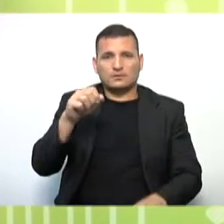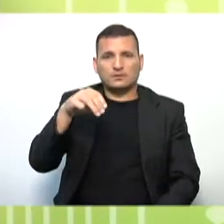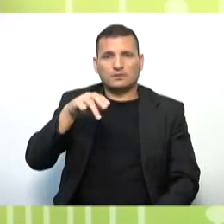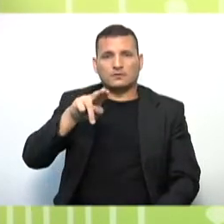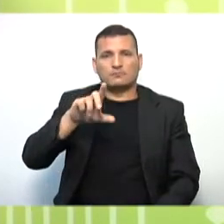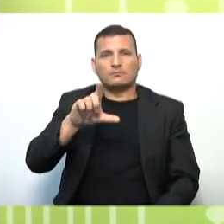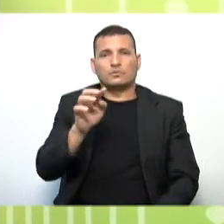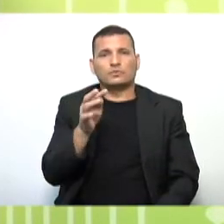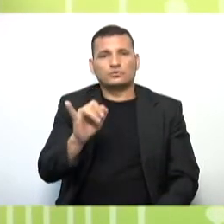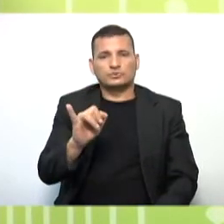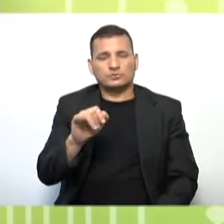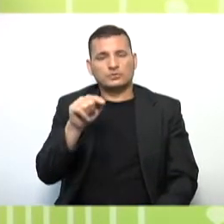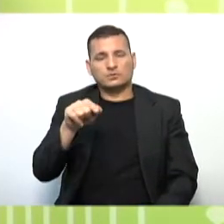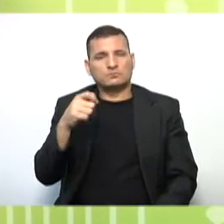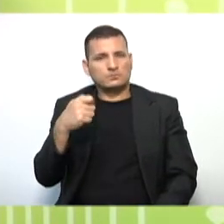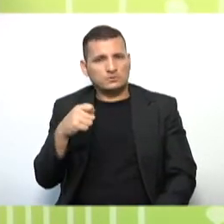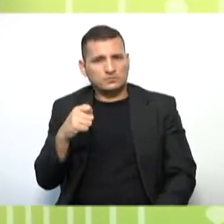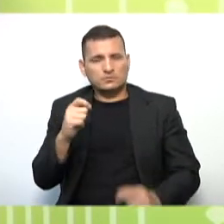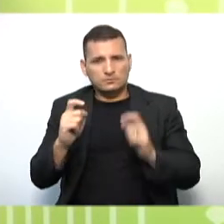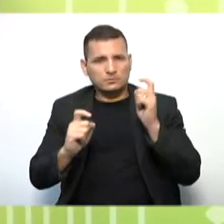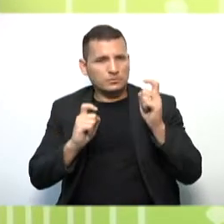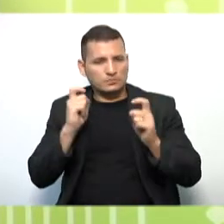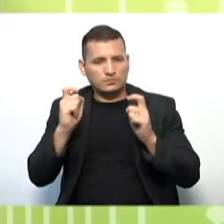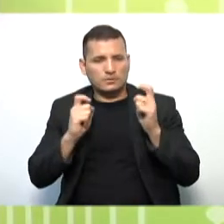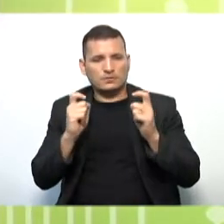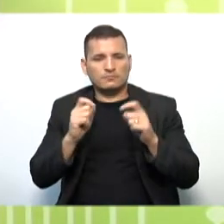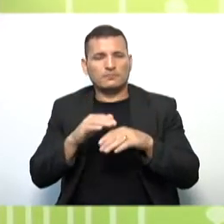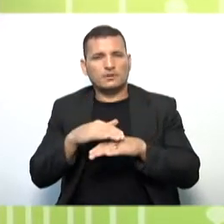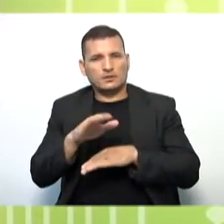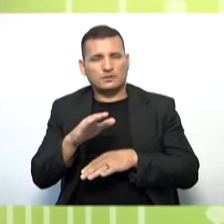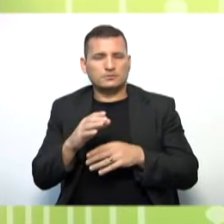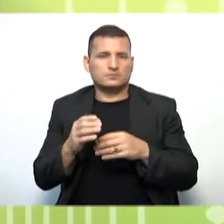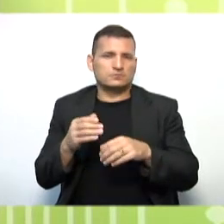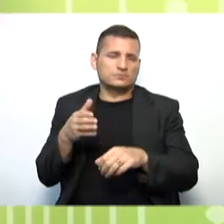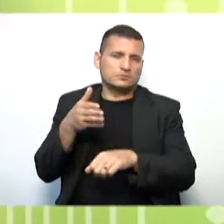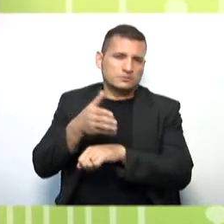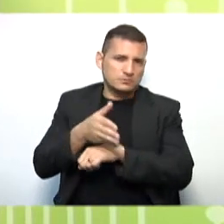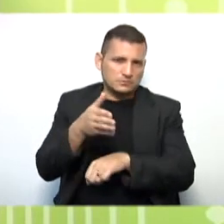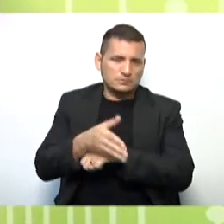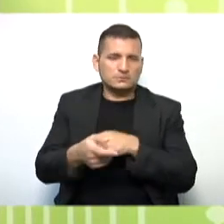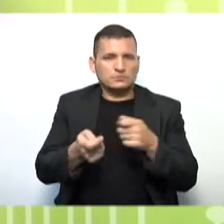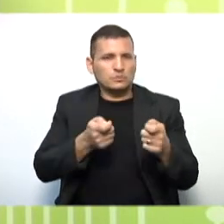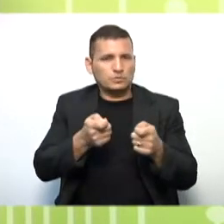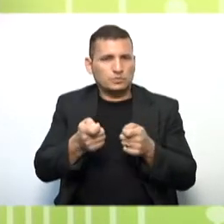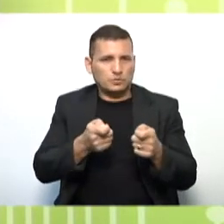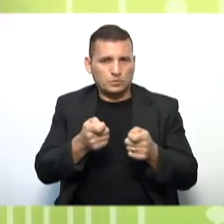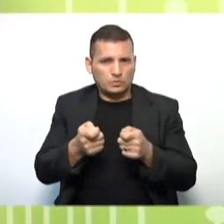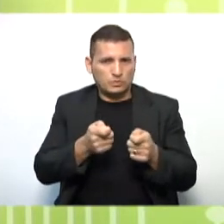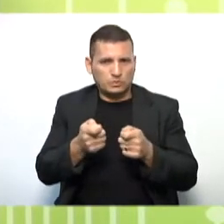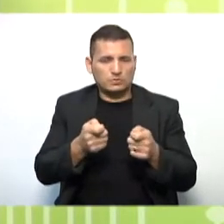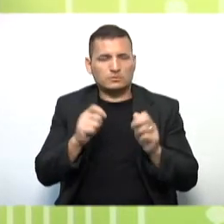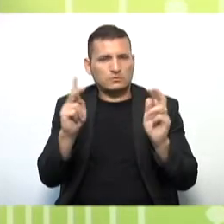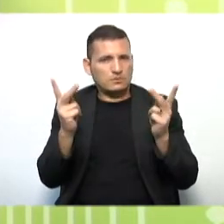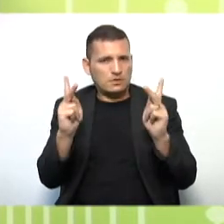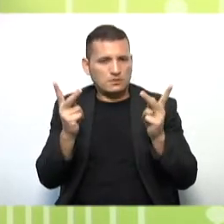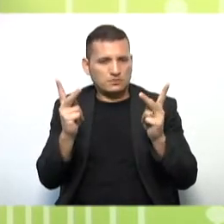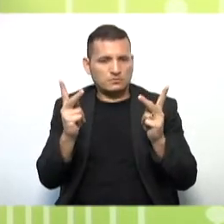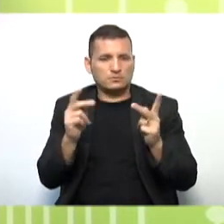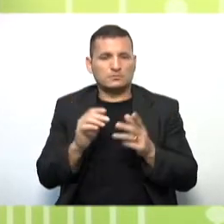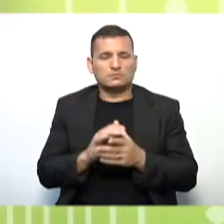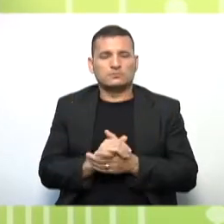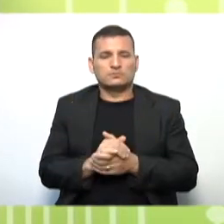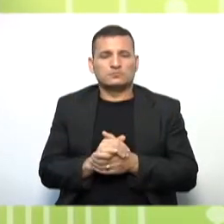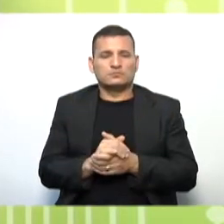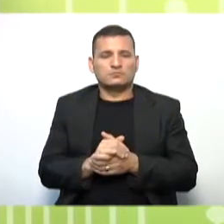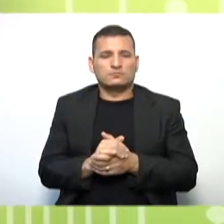eles têm que se preocupar mais com o acesso, né, com o controle do hardware, e assim ele